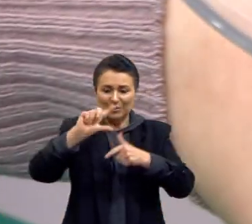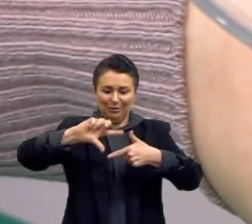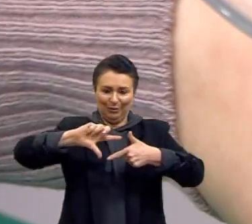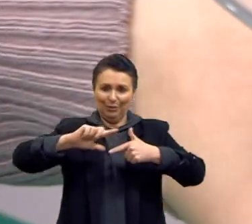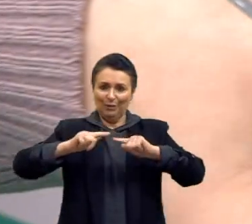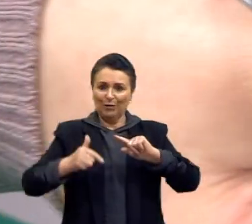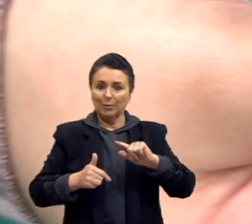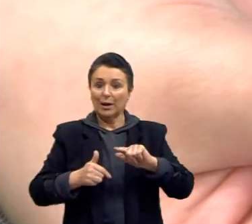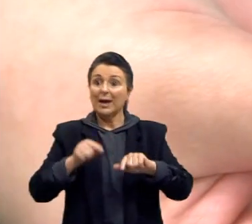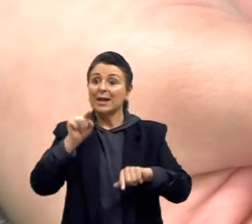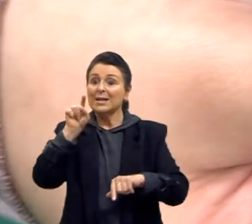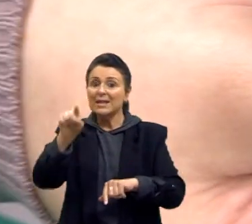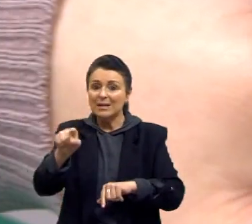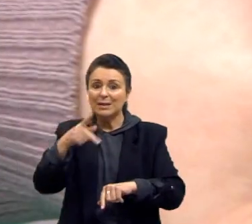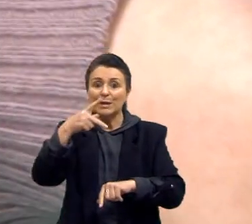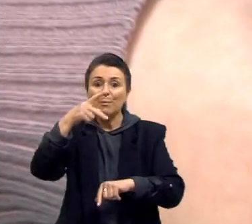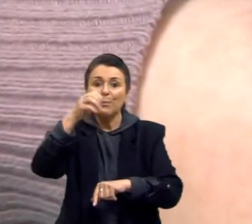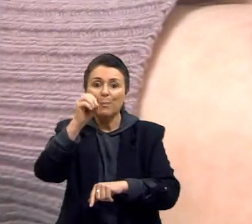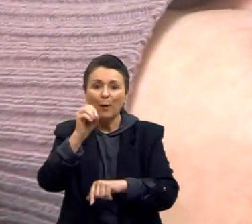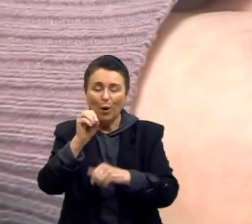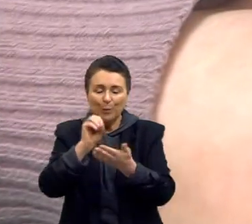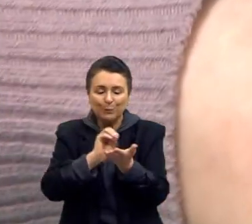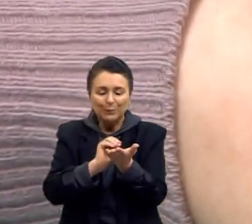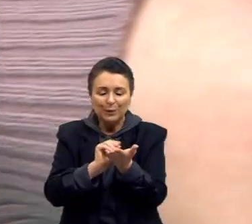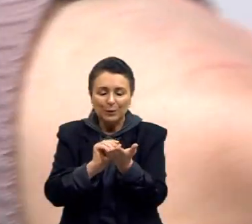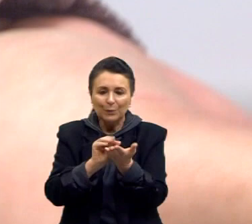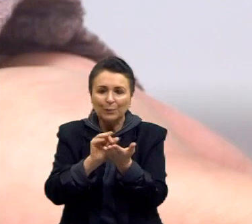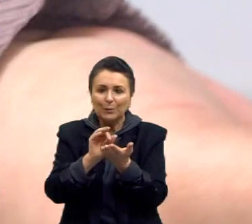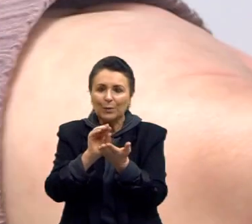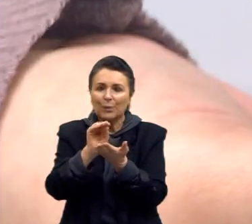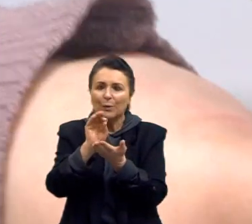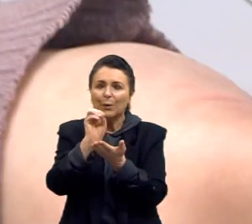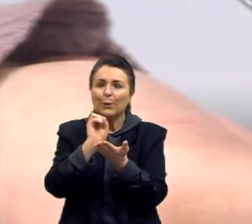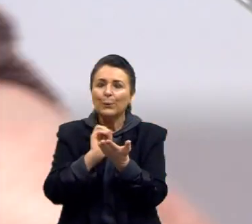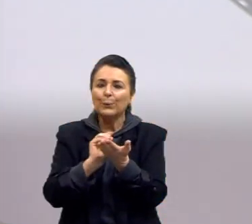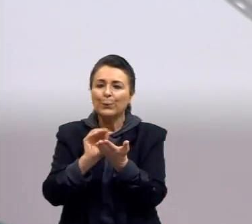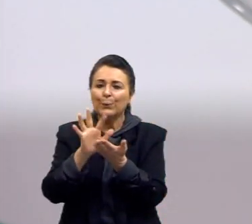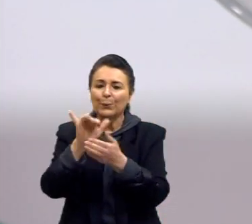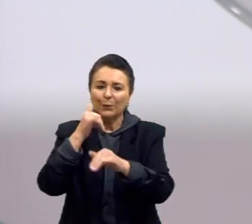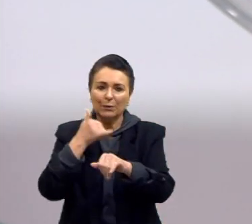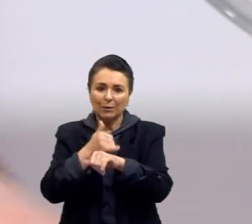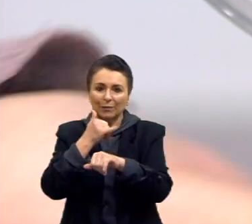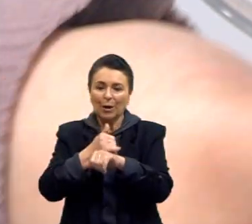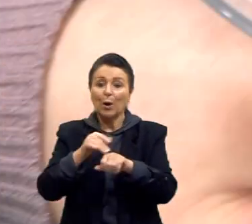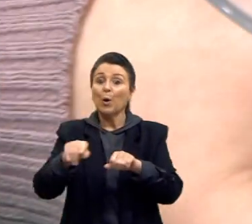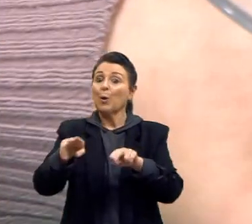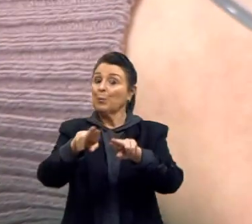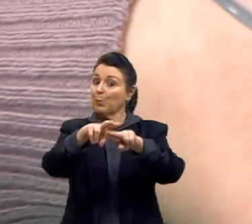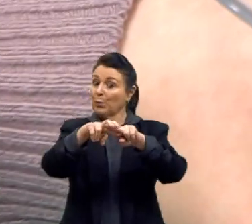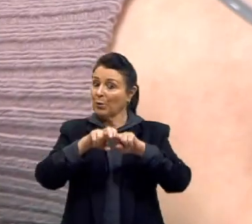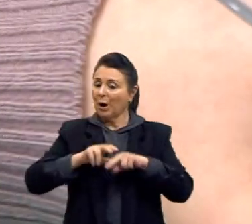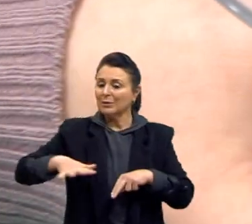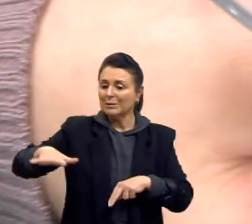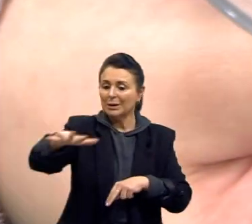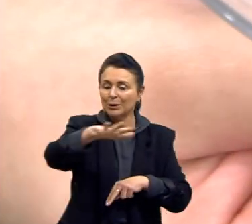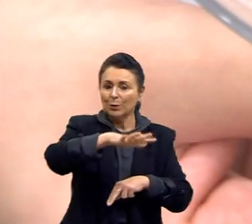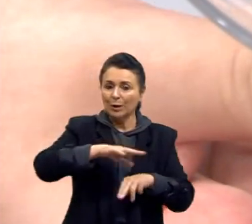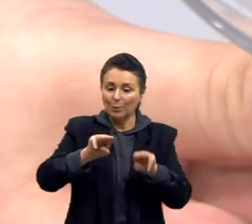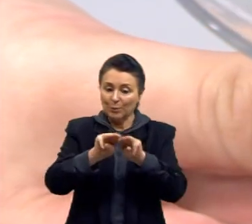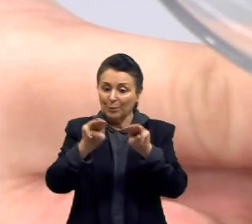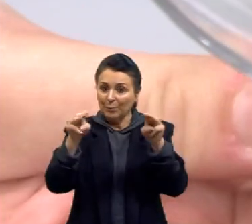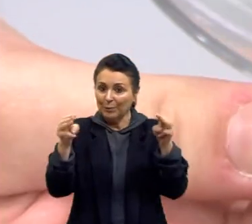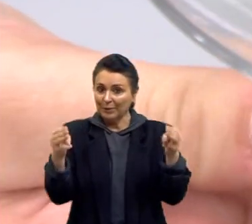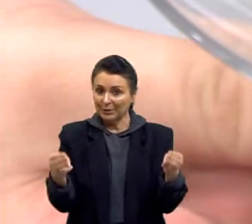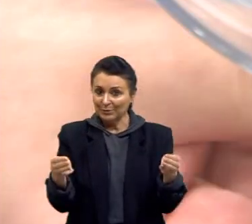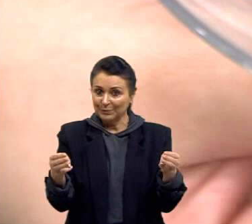esse ferro aqui se pode ferro ele tá se organizando em relação ao campo magnético que esse irmão está gerando aqui